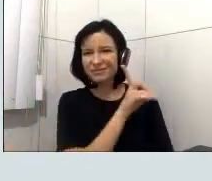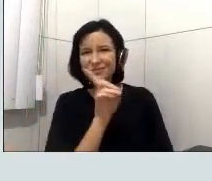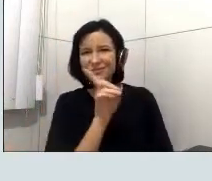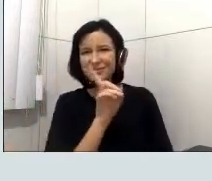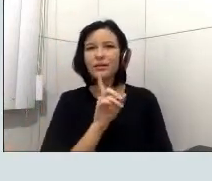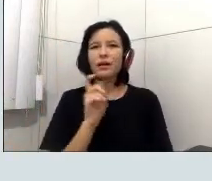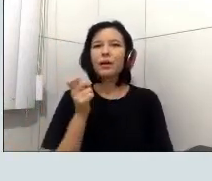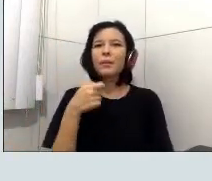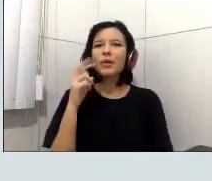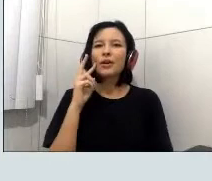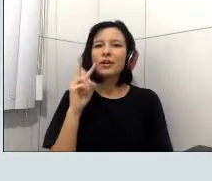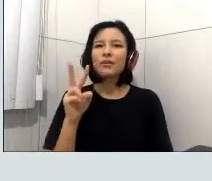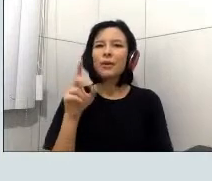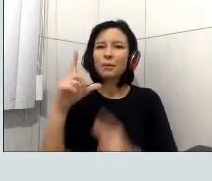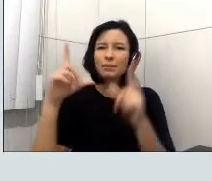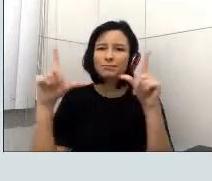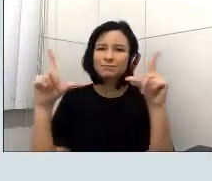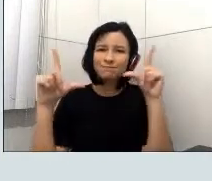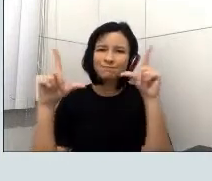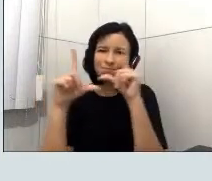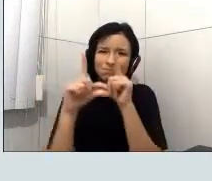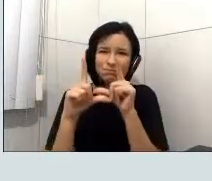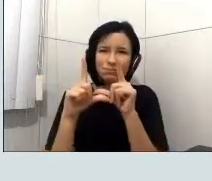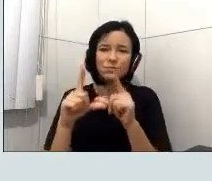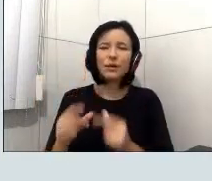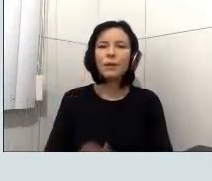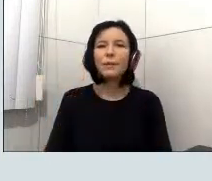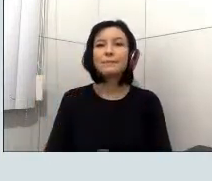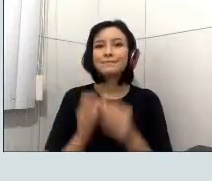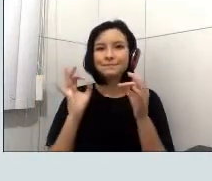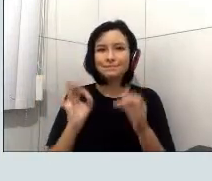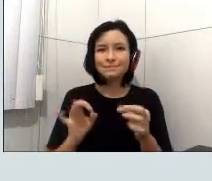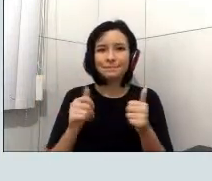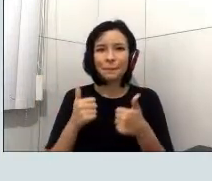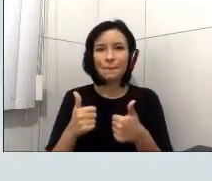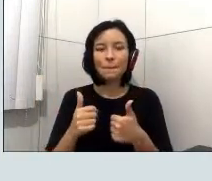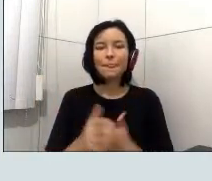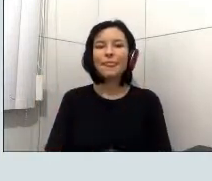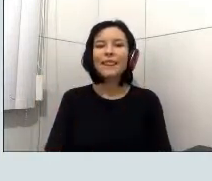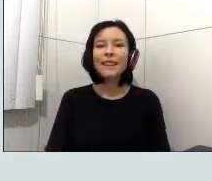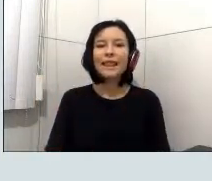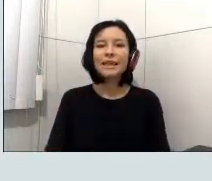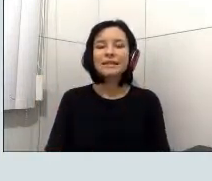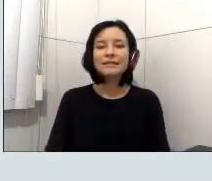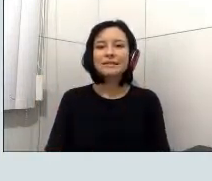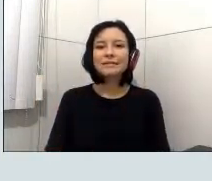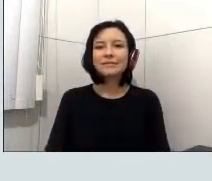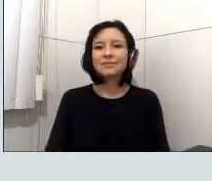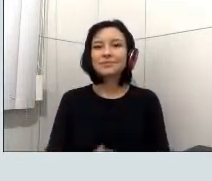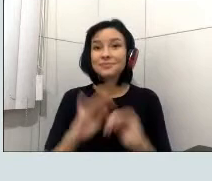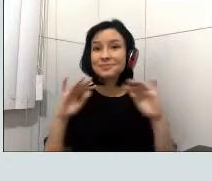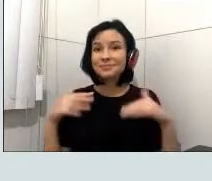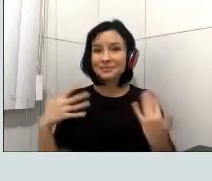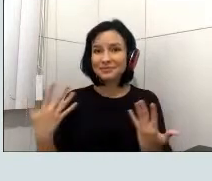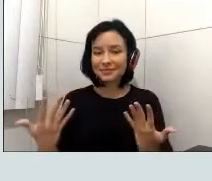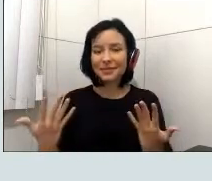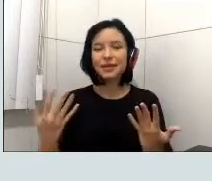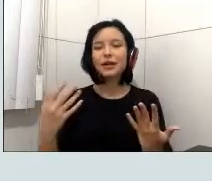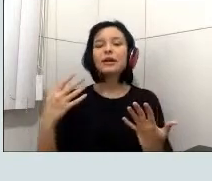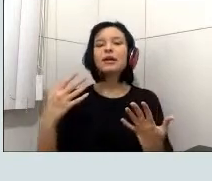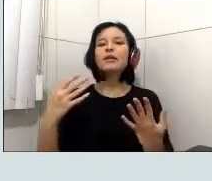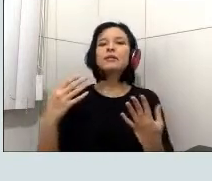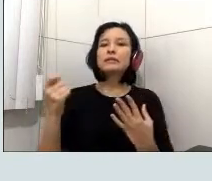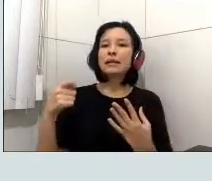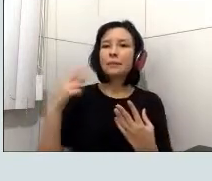pontinho pequenininho, certo? É isso mesmo. Sempre que